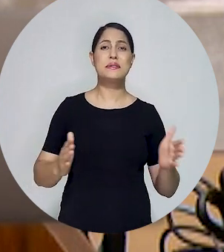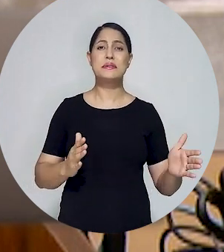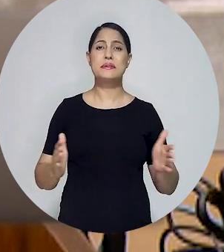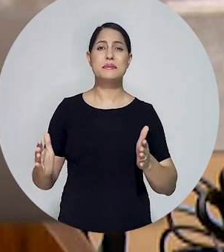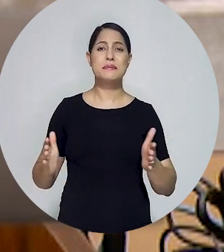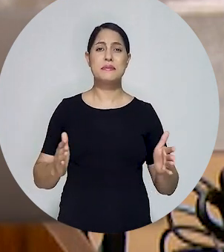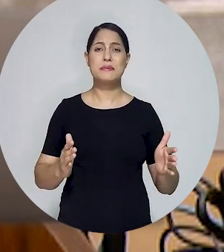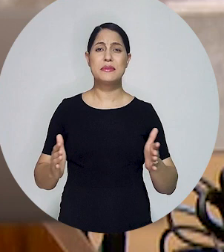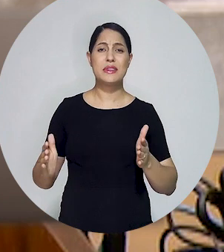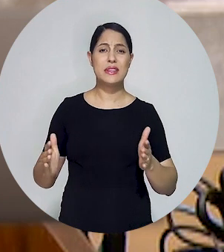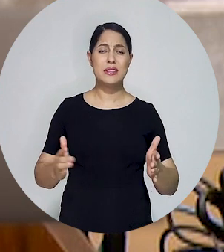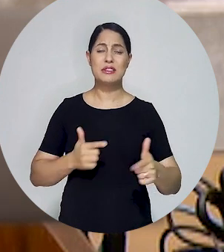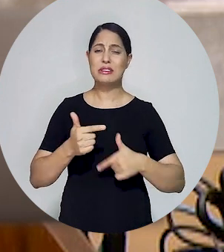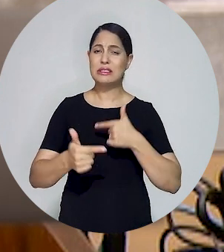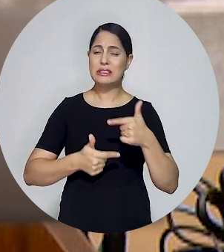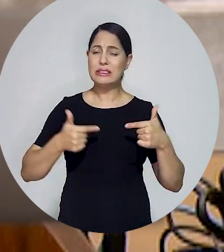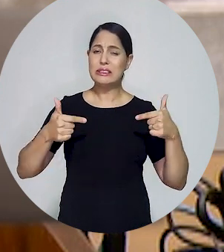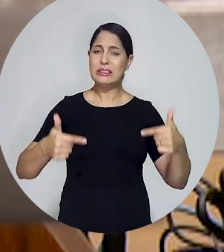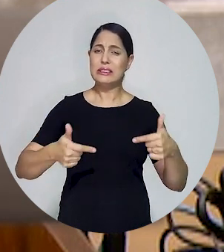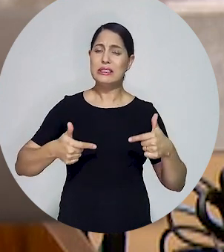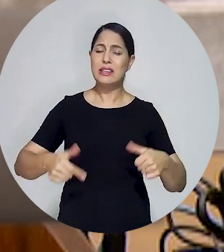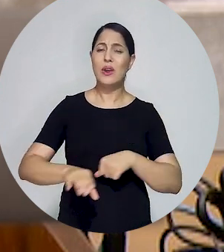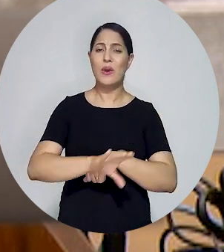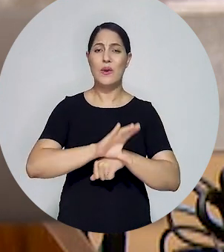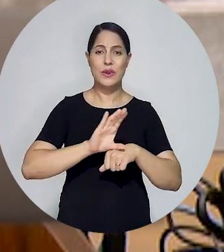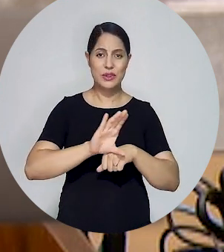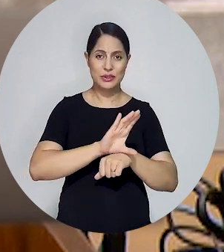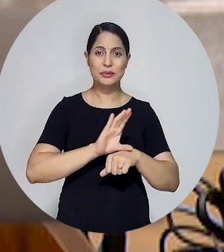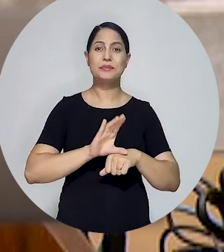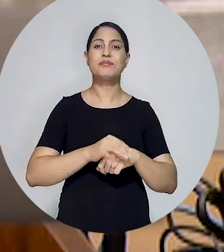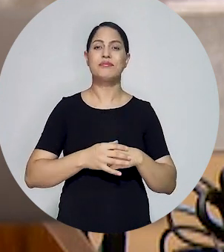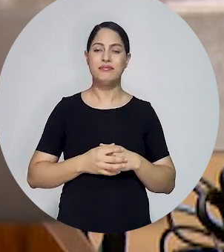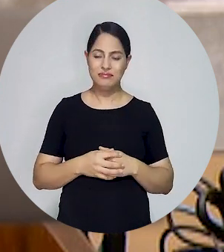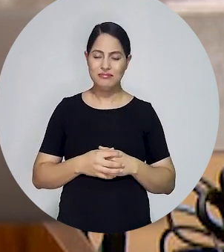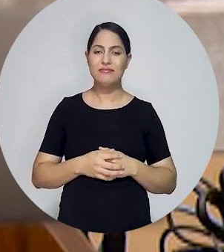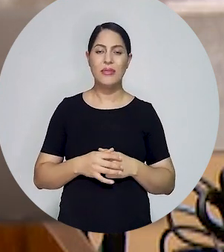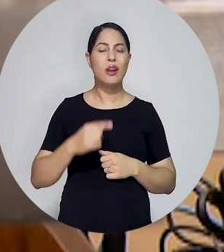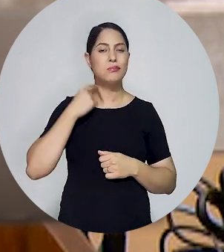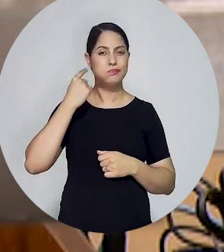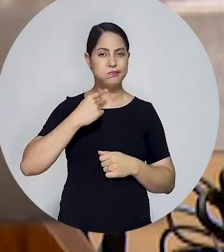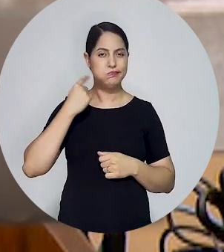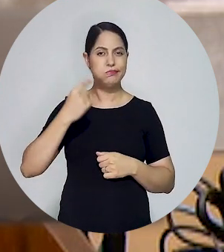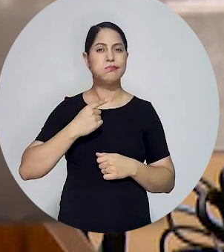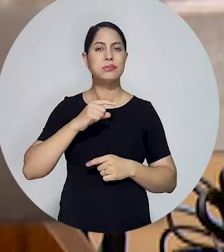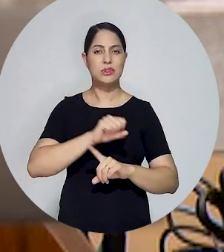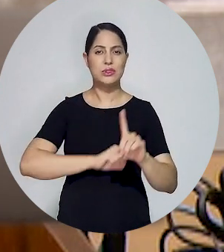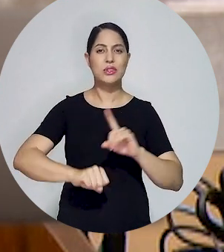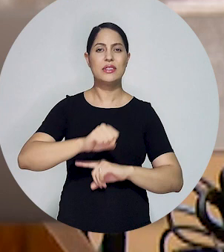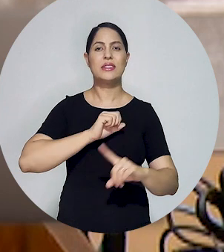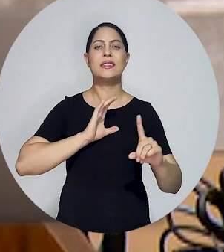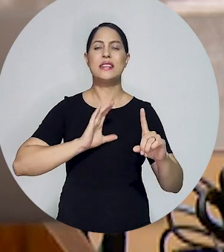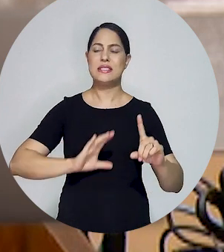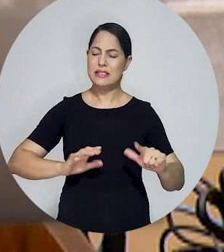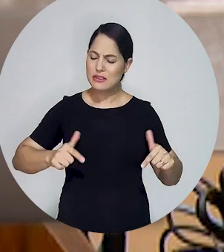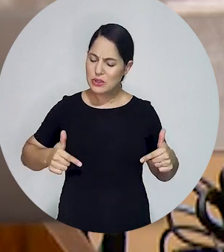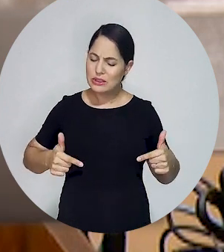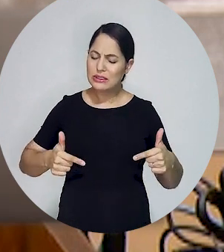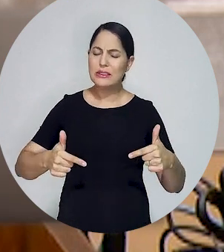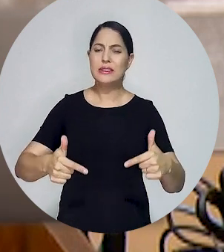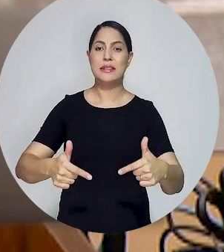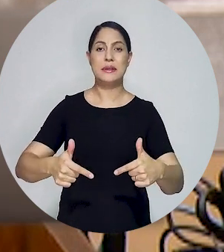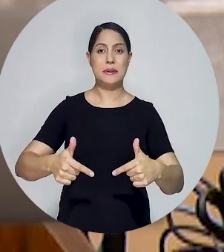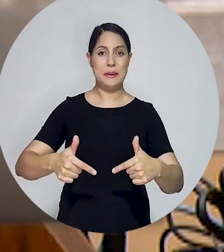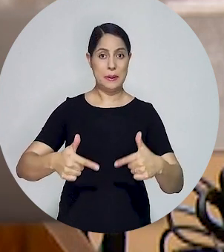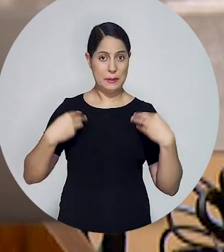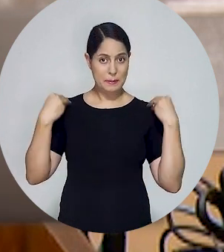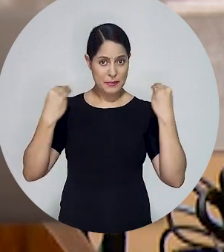cumprida ao longo dos 3 últimos decênios, pela advocacia como porta-voz da sociedade civil, pelos